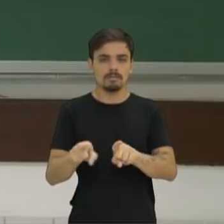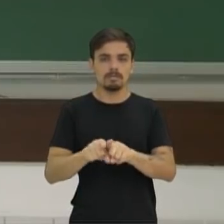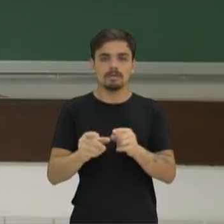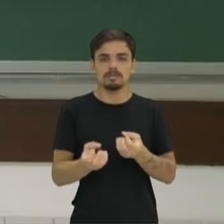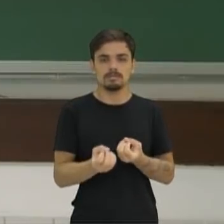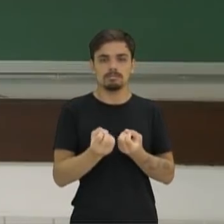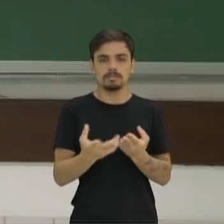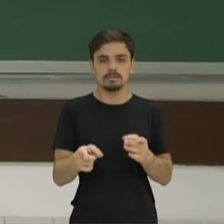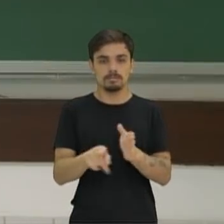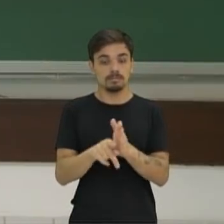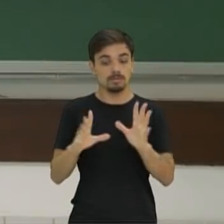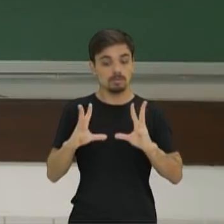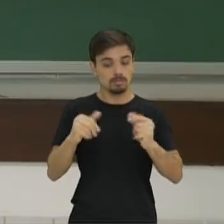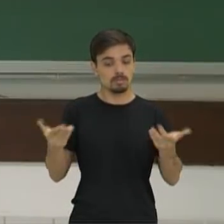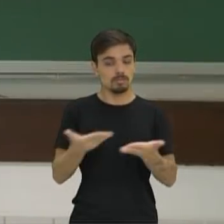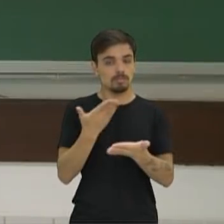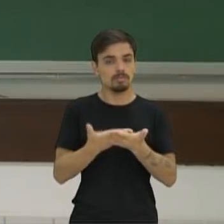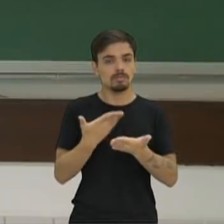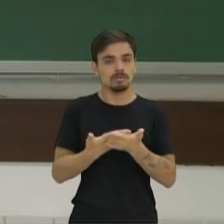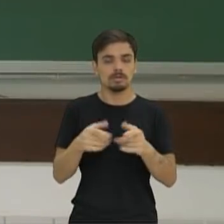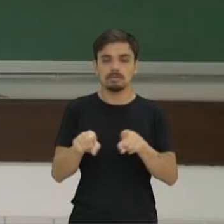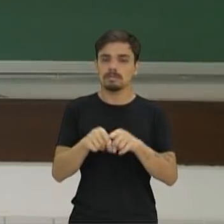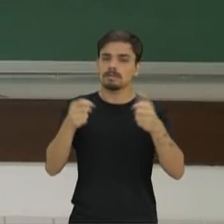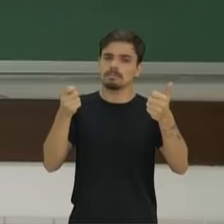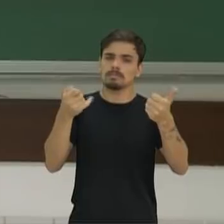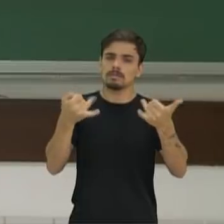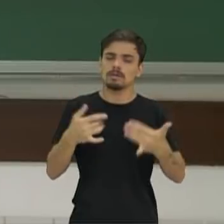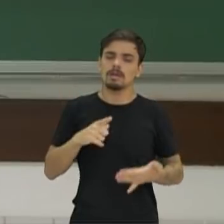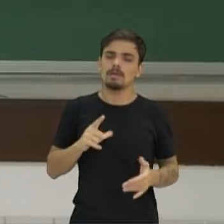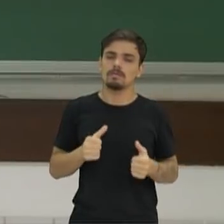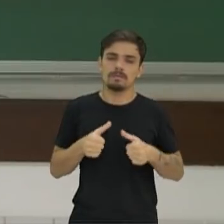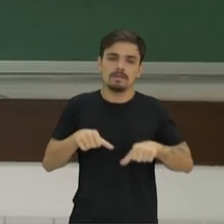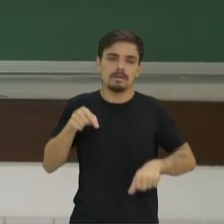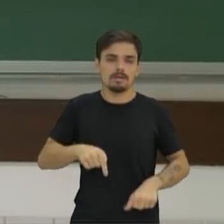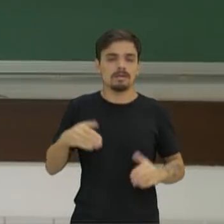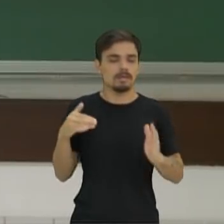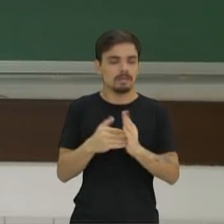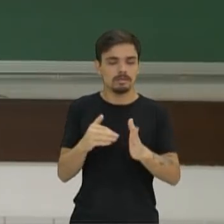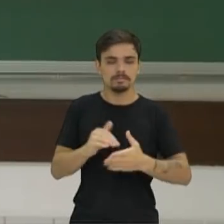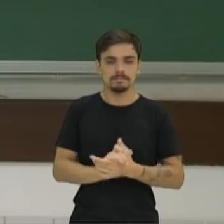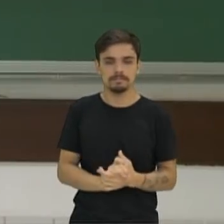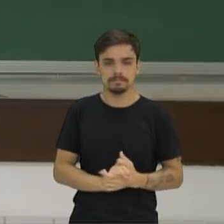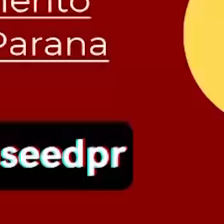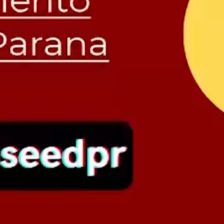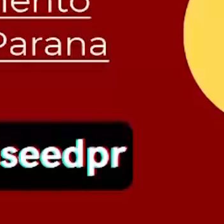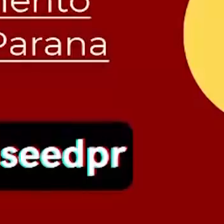expressão. Tudo isso na aula de hoje e falando nisso, eu fico por aqui e até mais.